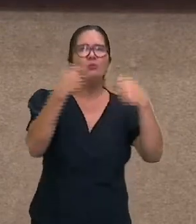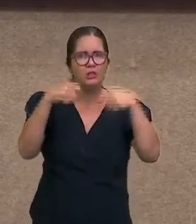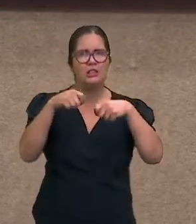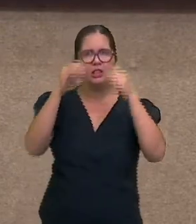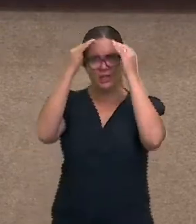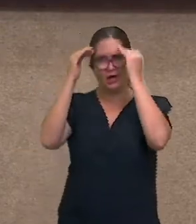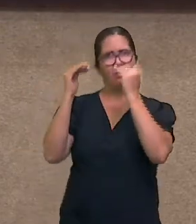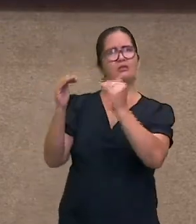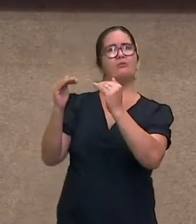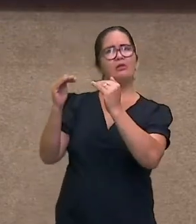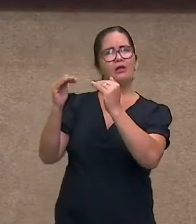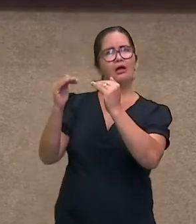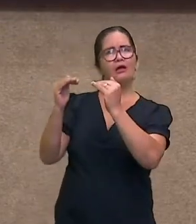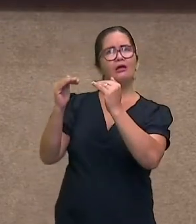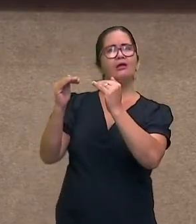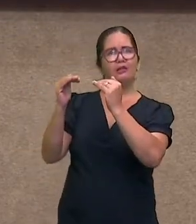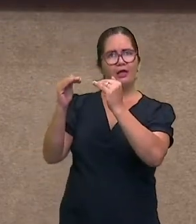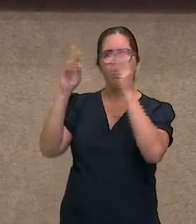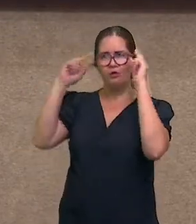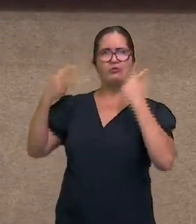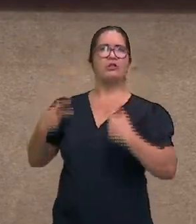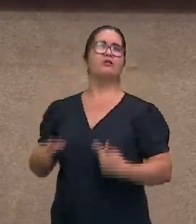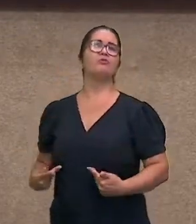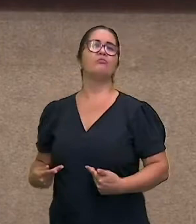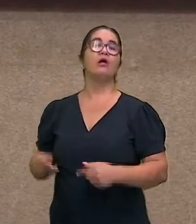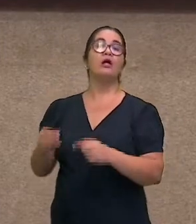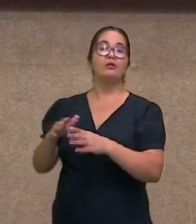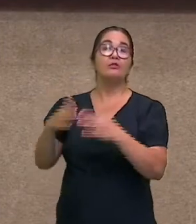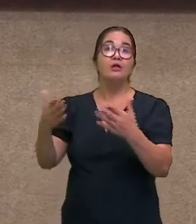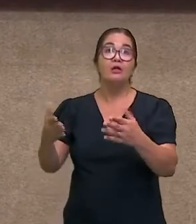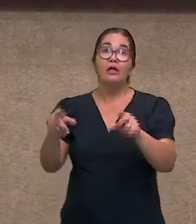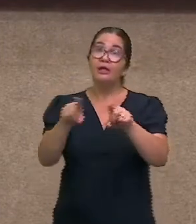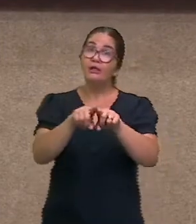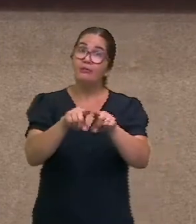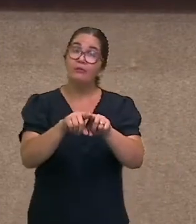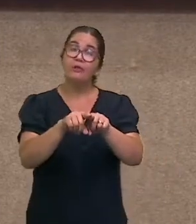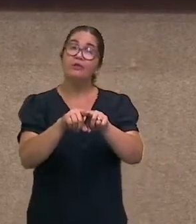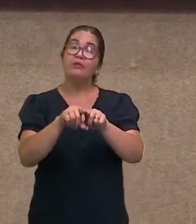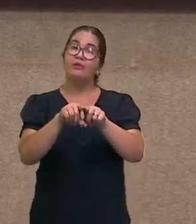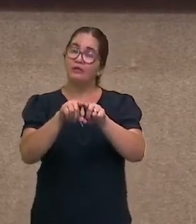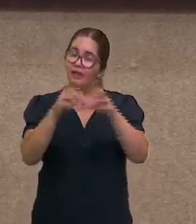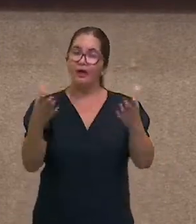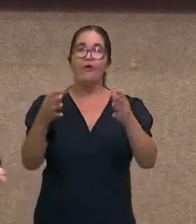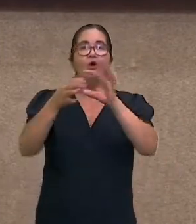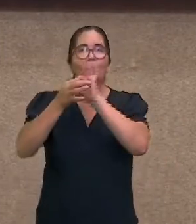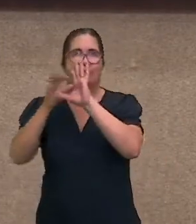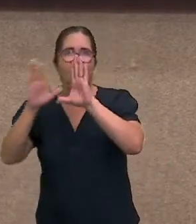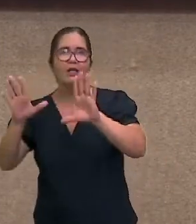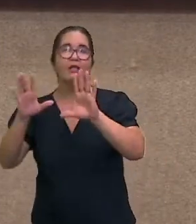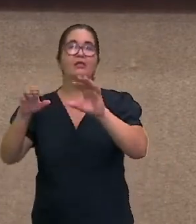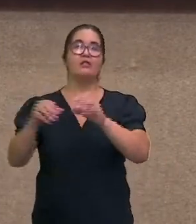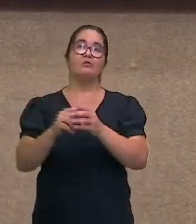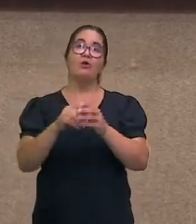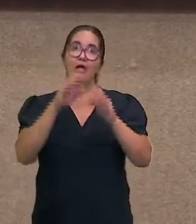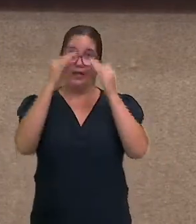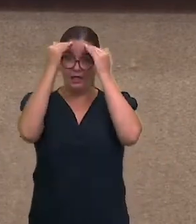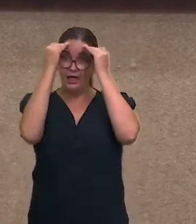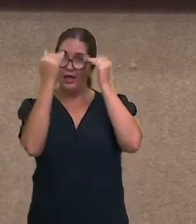o liberalismo é uma doutrina que limita tanto os poderes quanto as funções do Estado.